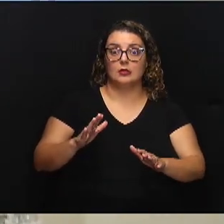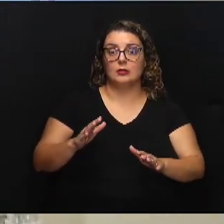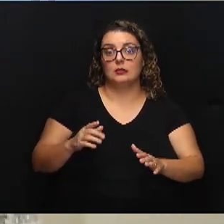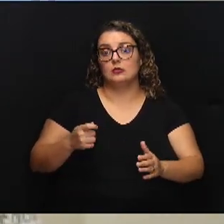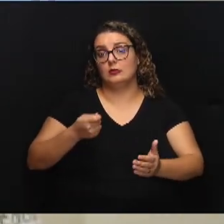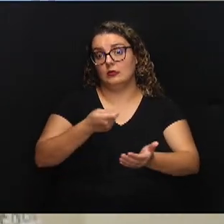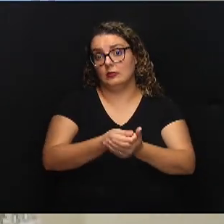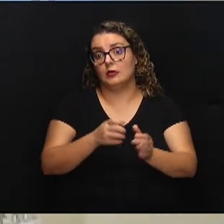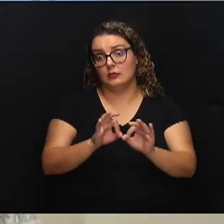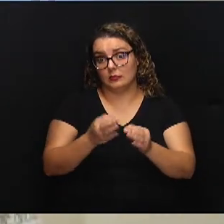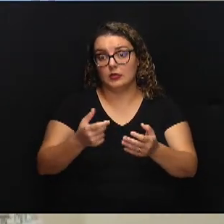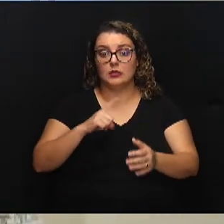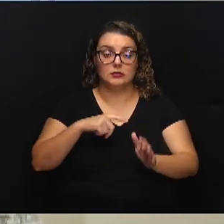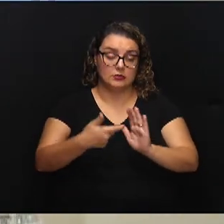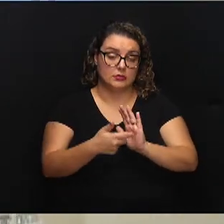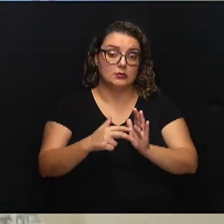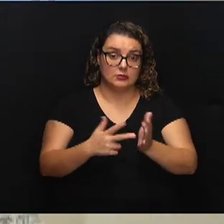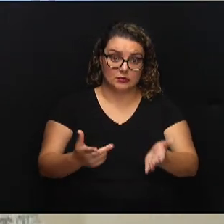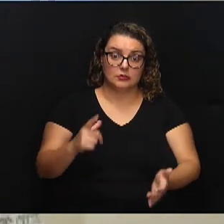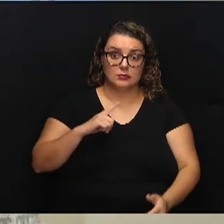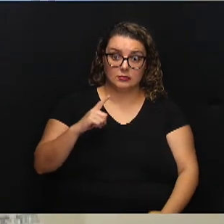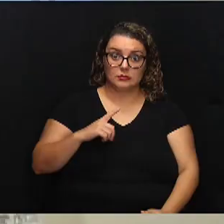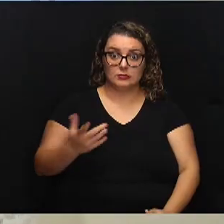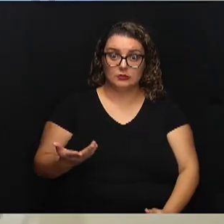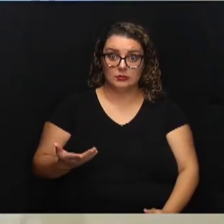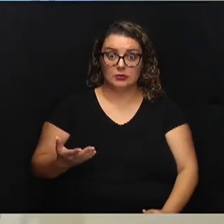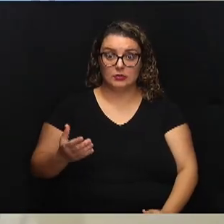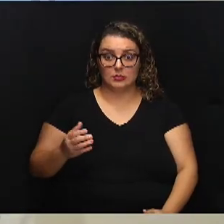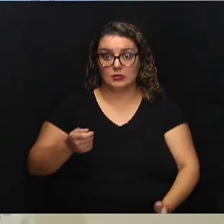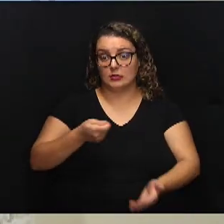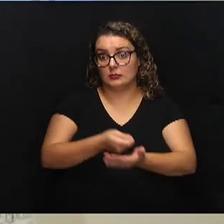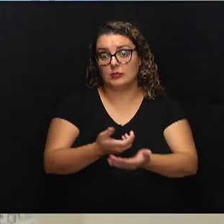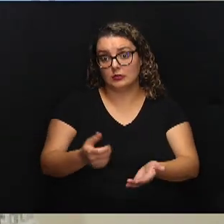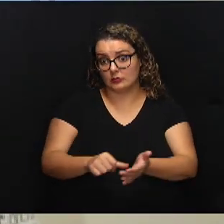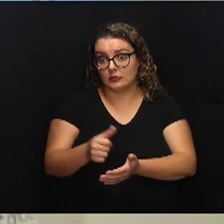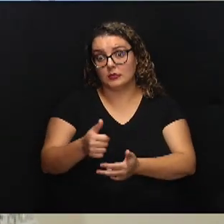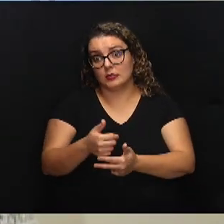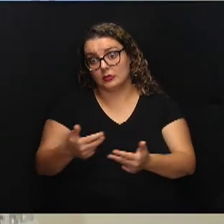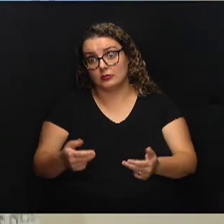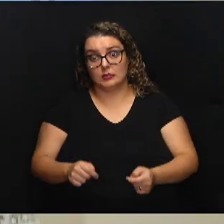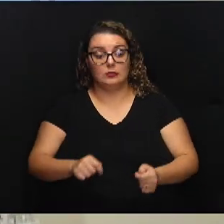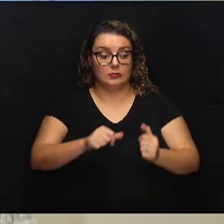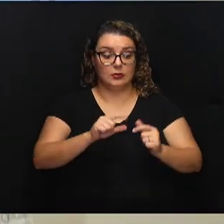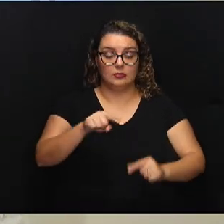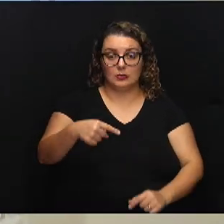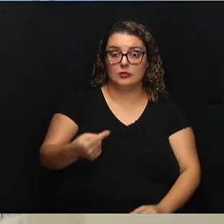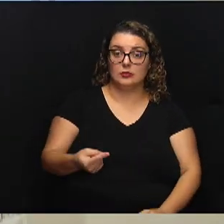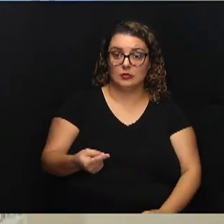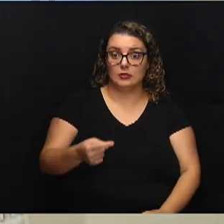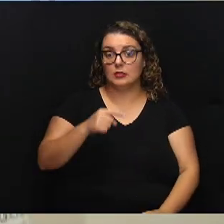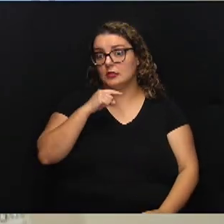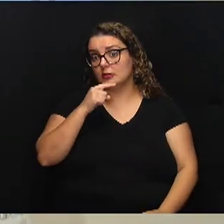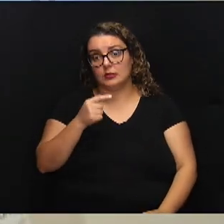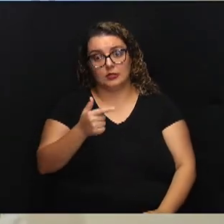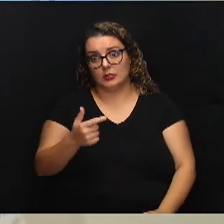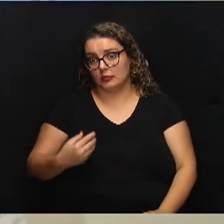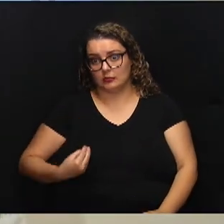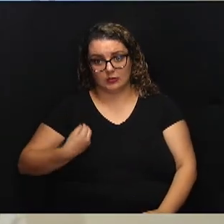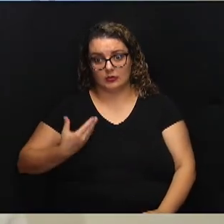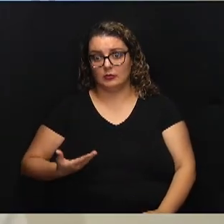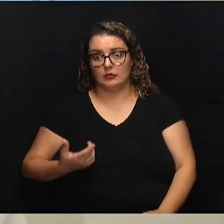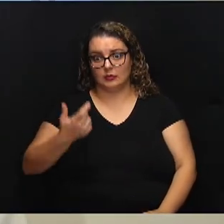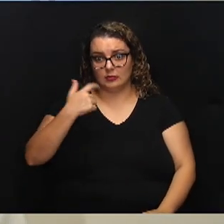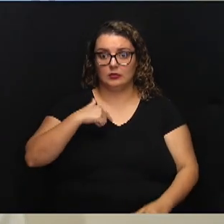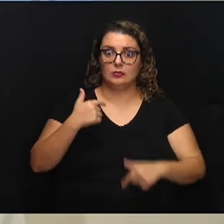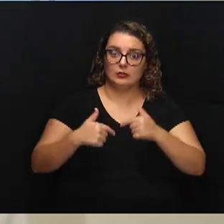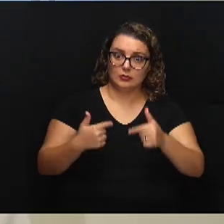família faz sentido ter aquele custo naquele primeiro momento, porque pode ter um benefício muito grande posteriormente. Ninguém quer passar por isso. Apesar de eu